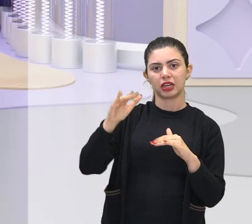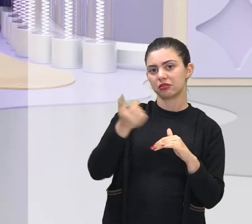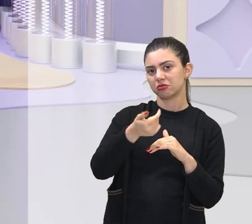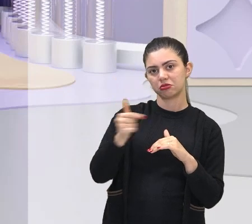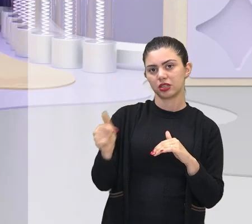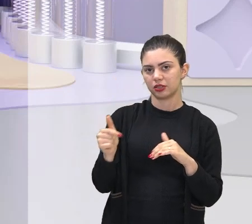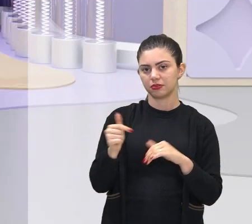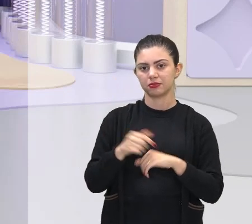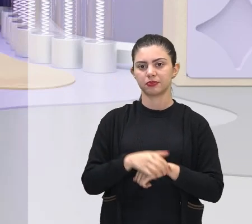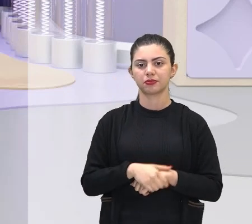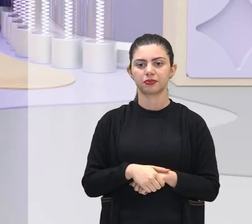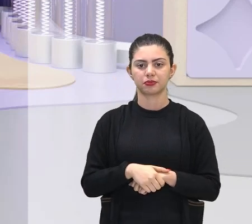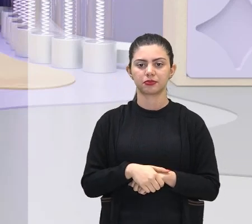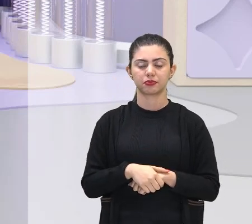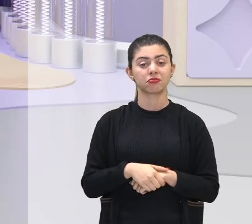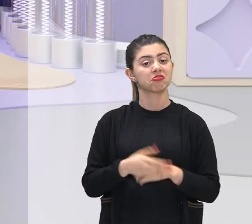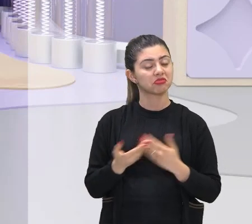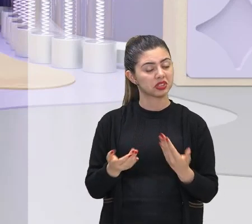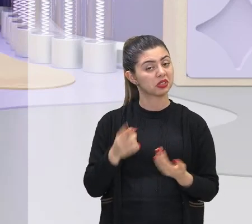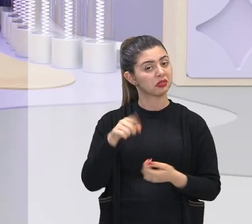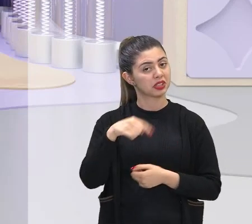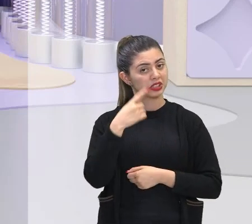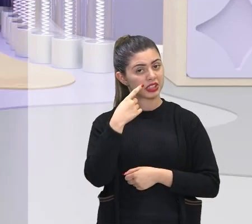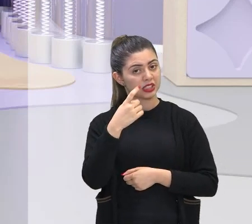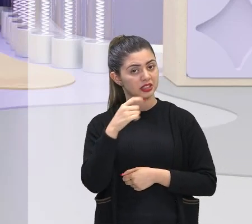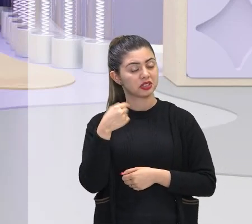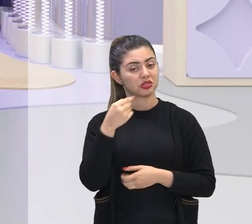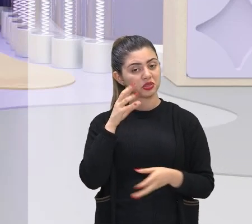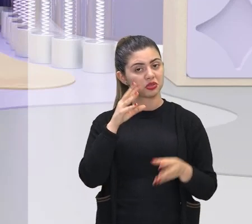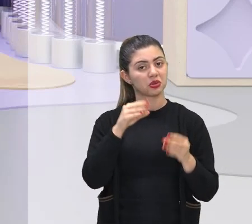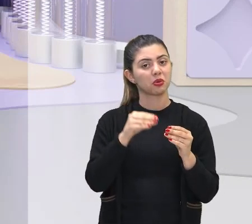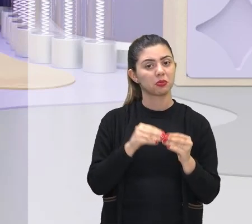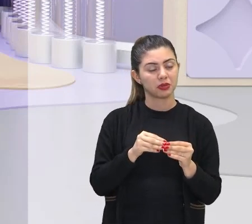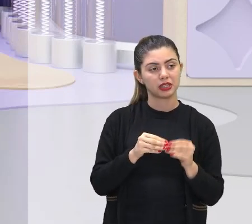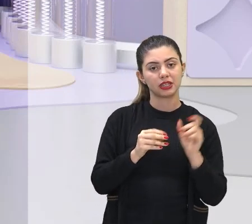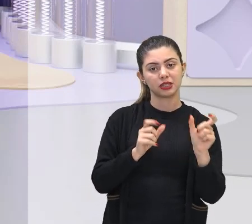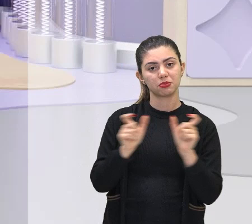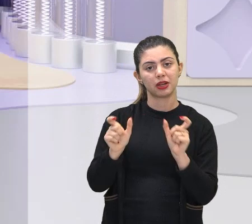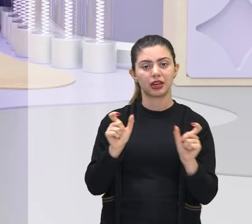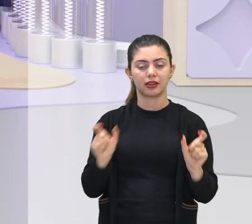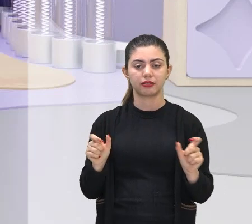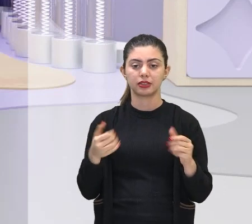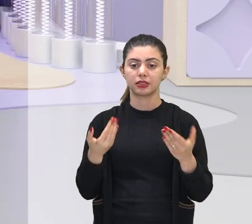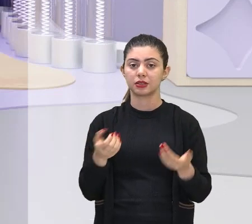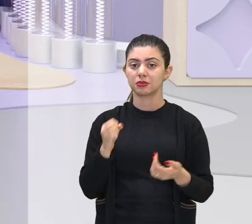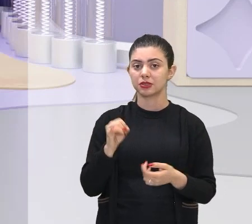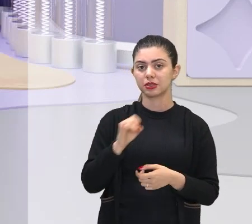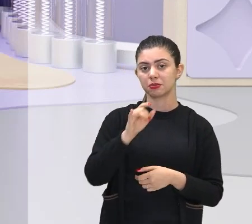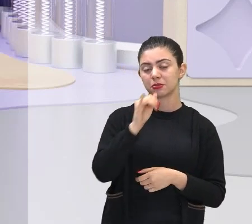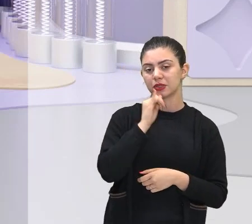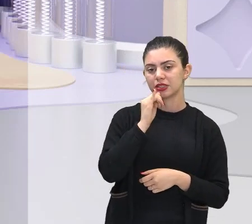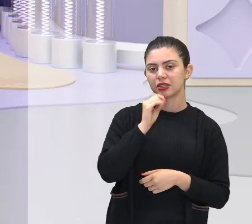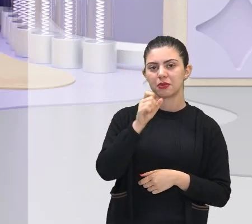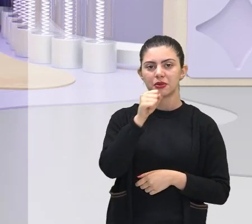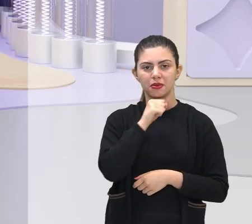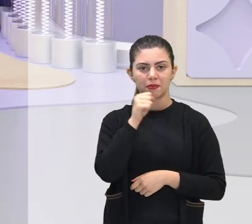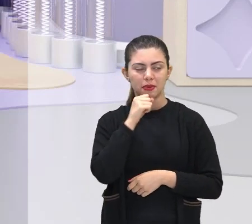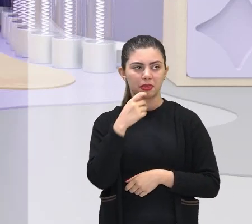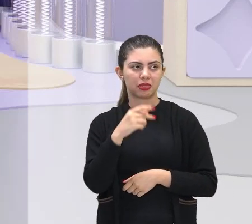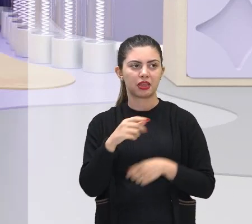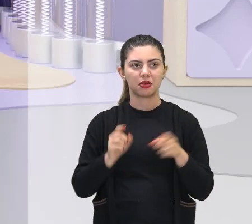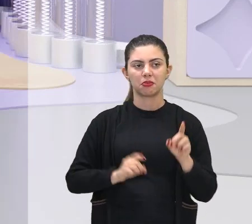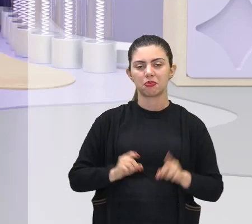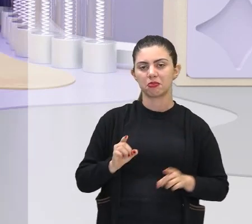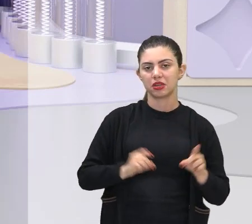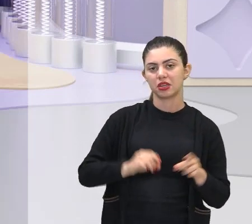espiritual. É interessante a gente saber dessas coisas. Se o seu irmão mais velho, se o seu primo, se o seu tio